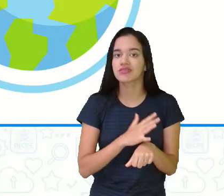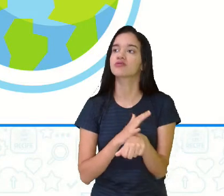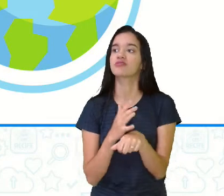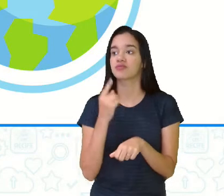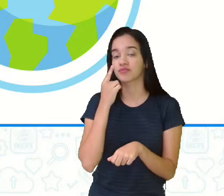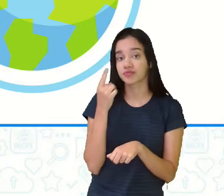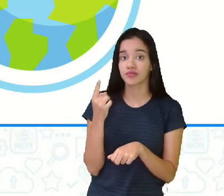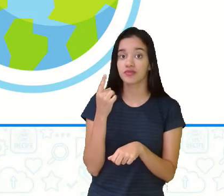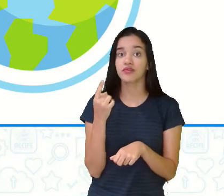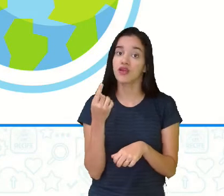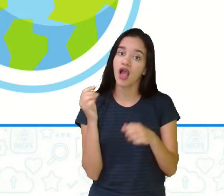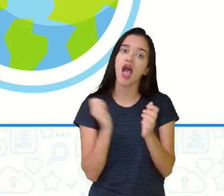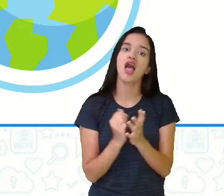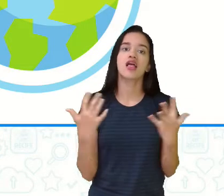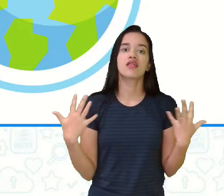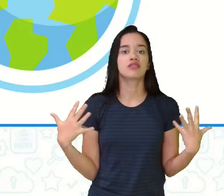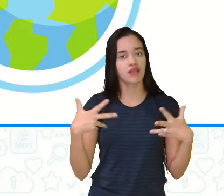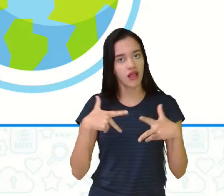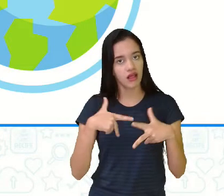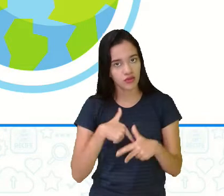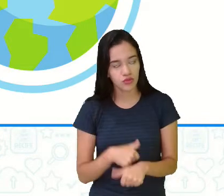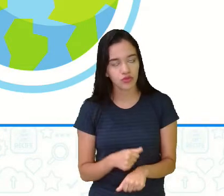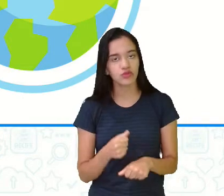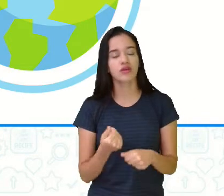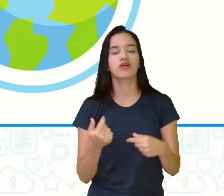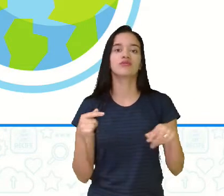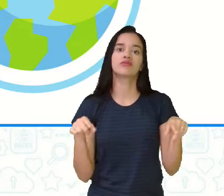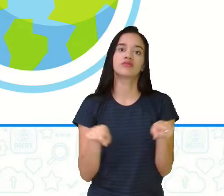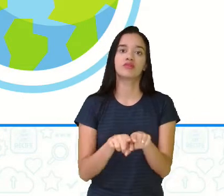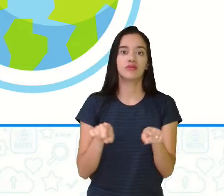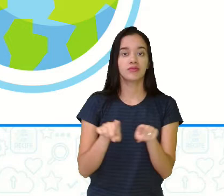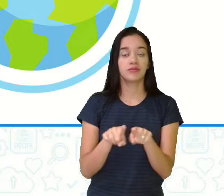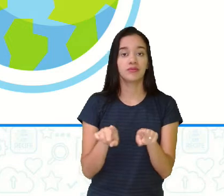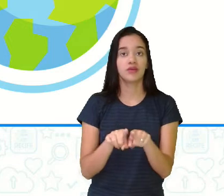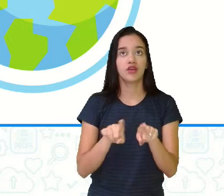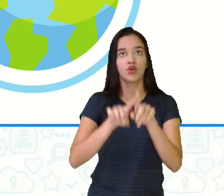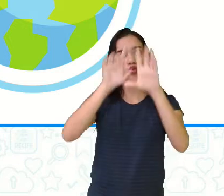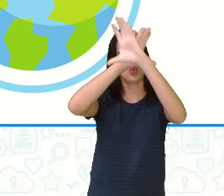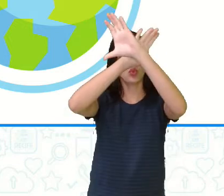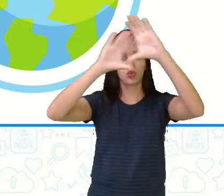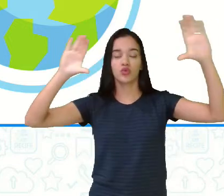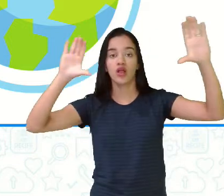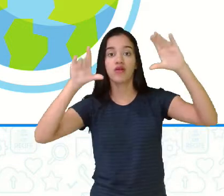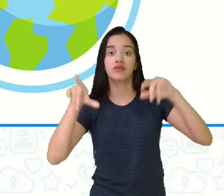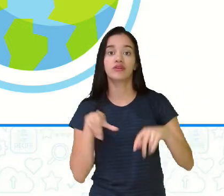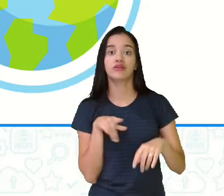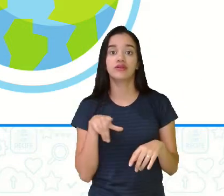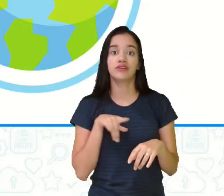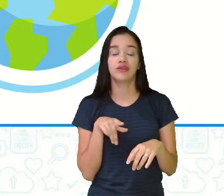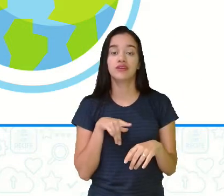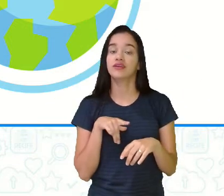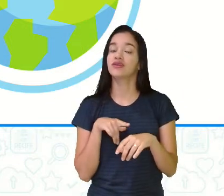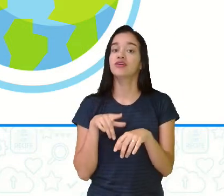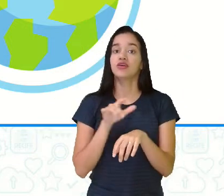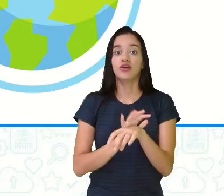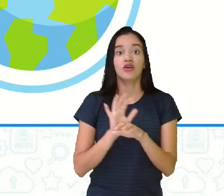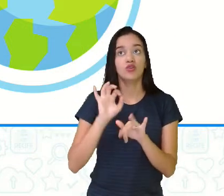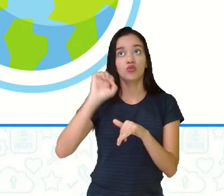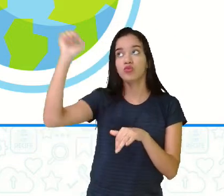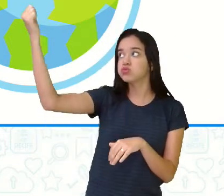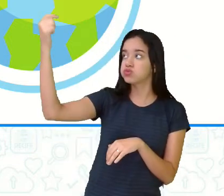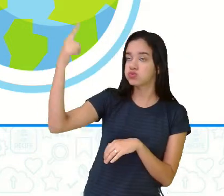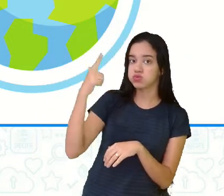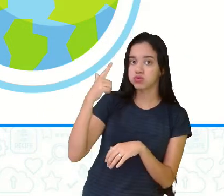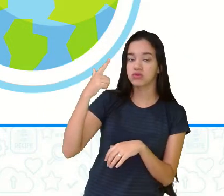fenômeno natural de concentração de gases na atmosfera, o qual forma uma camada que permite a passagem dos raios